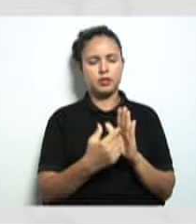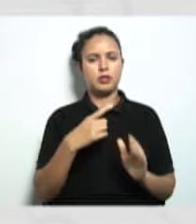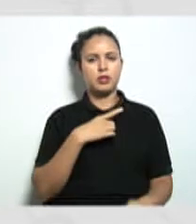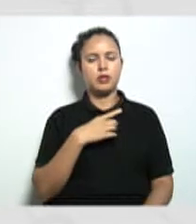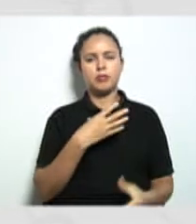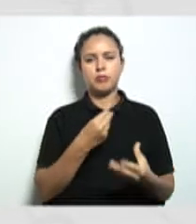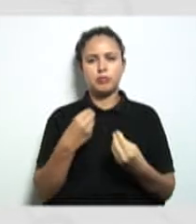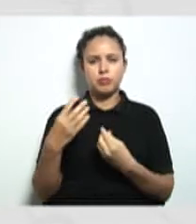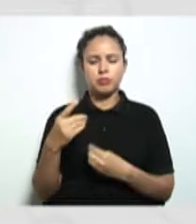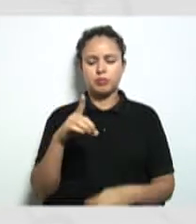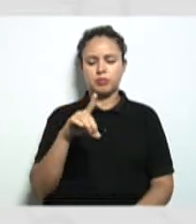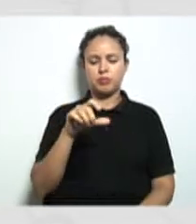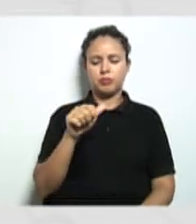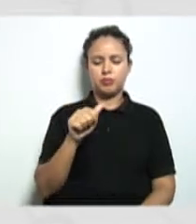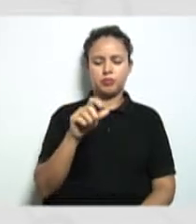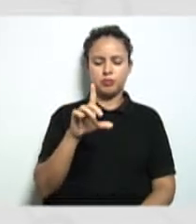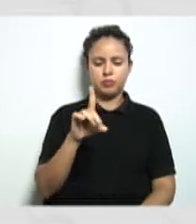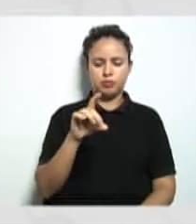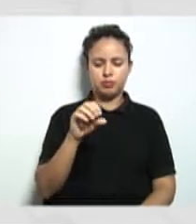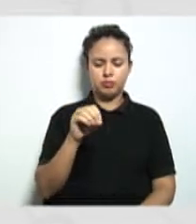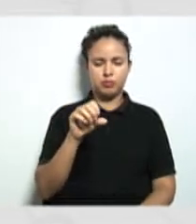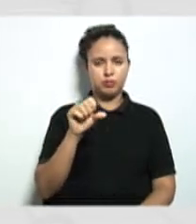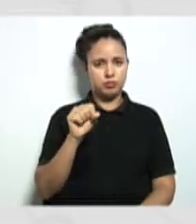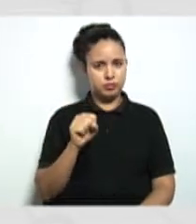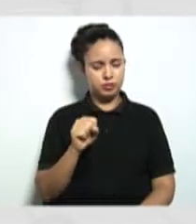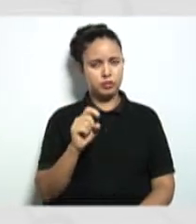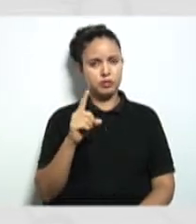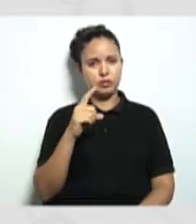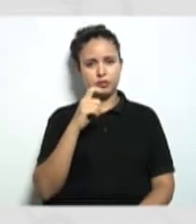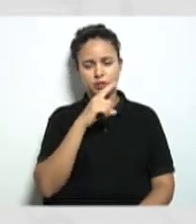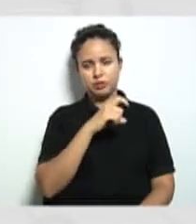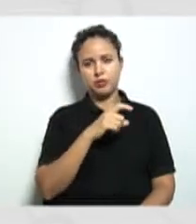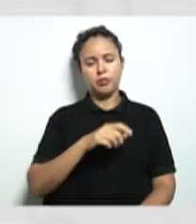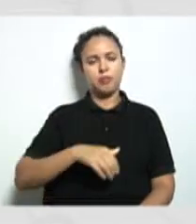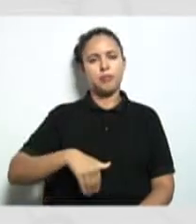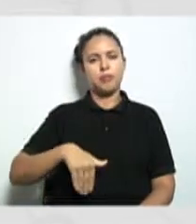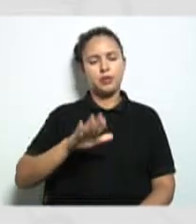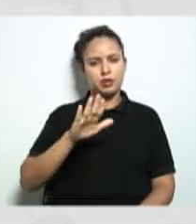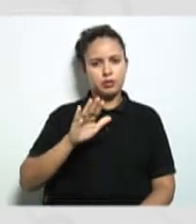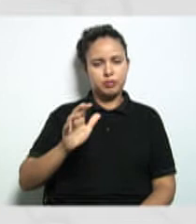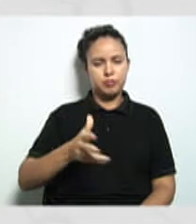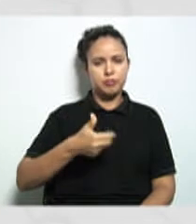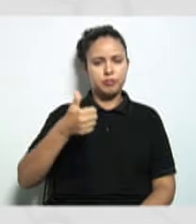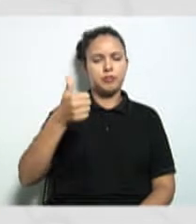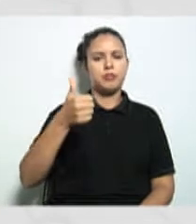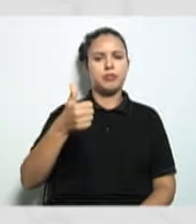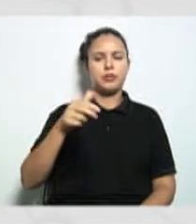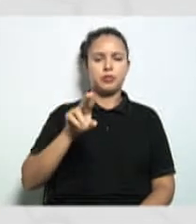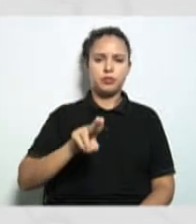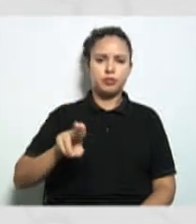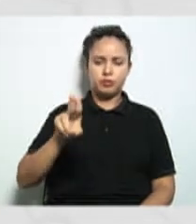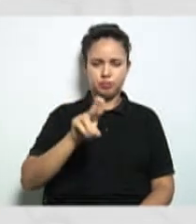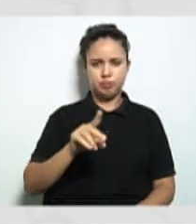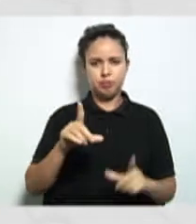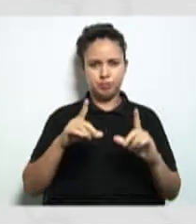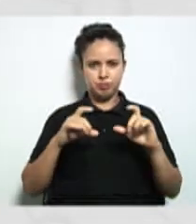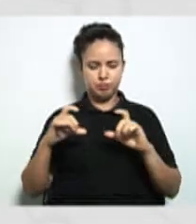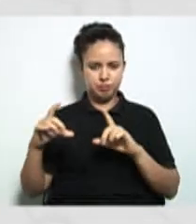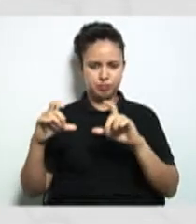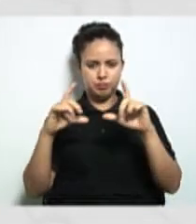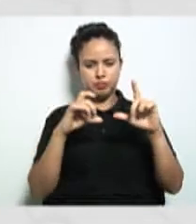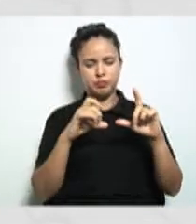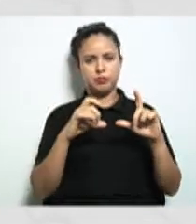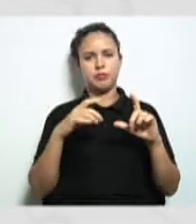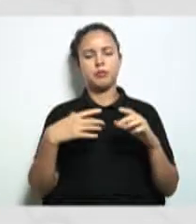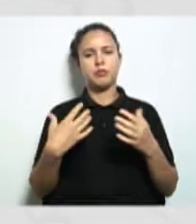dados, muitas informações, então melhor que você utilize algumas ilustrações, algumas figuras. Então os gráficos